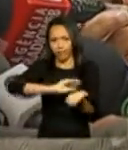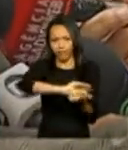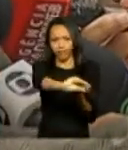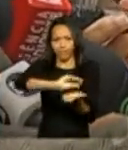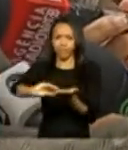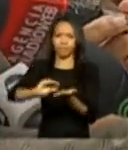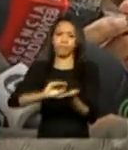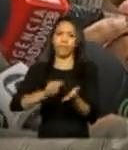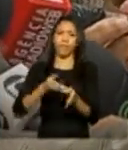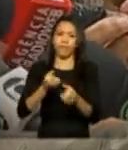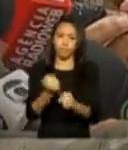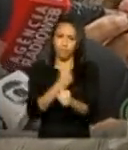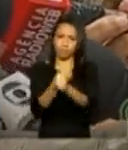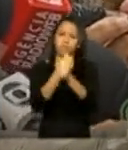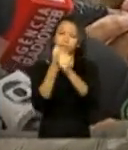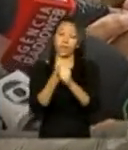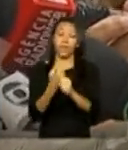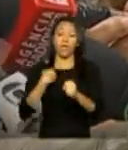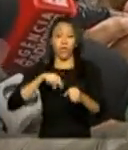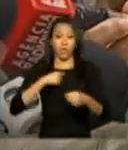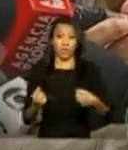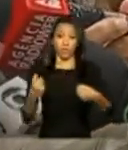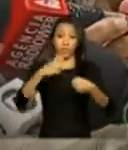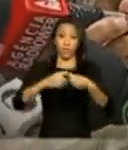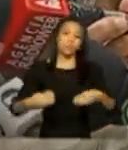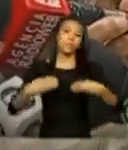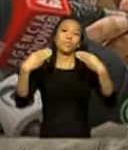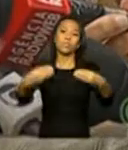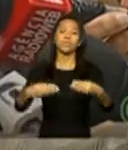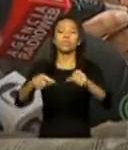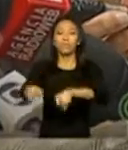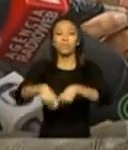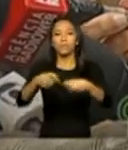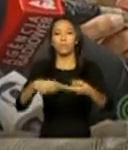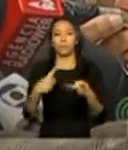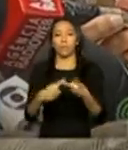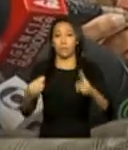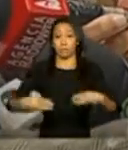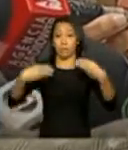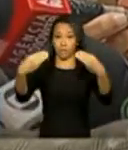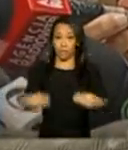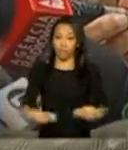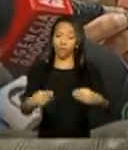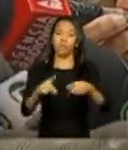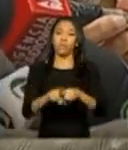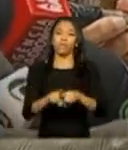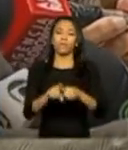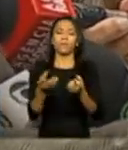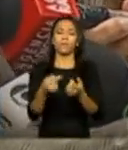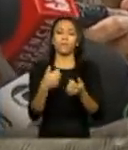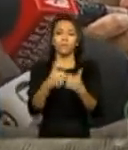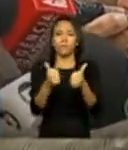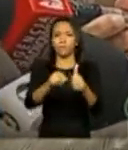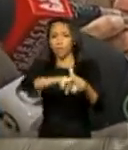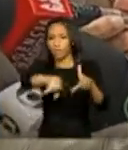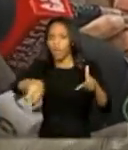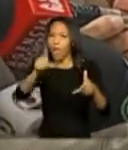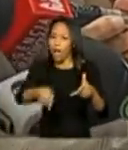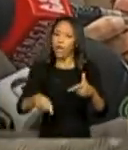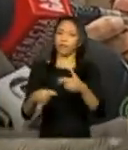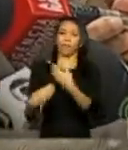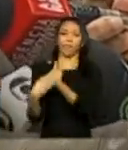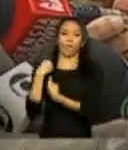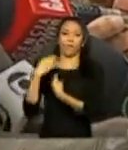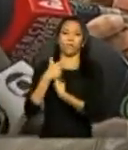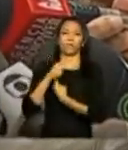integrada do Ministério da Agricultura, do Ministério dos Transportes e o Ministério dos Portos, porque esta é a orientação da